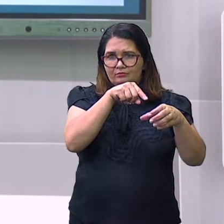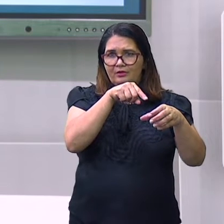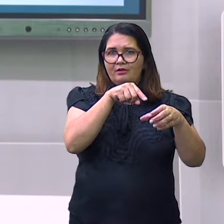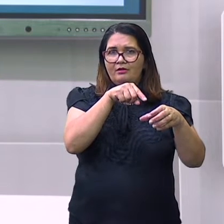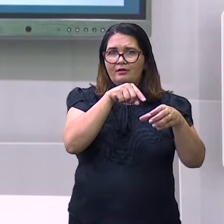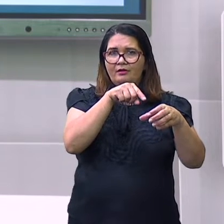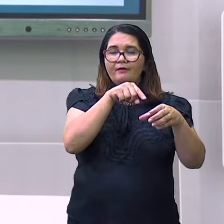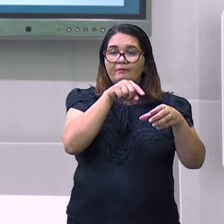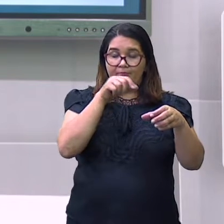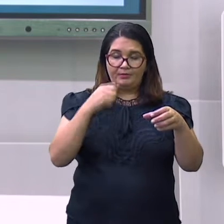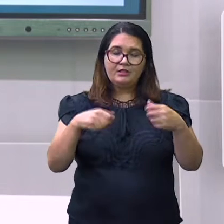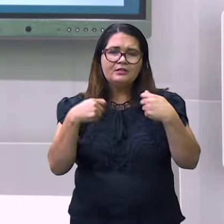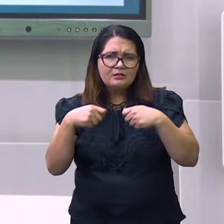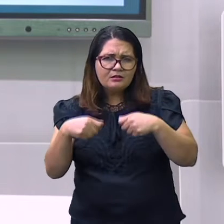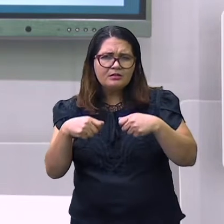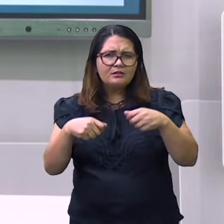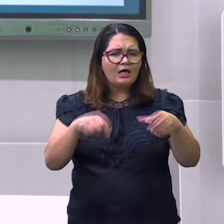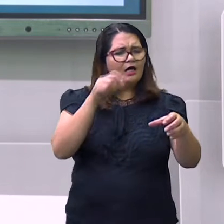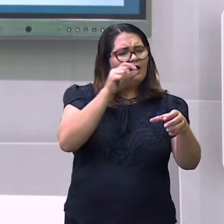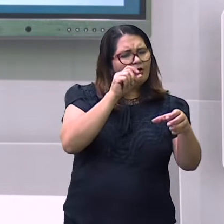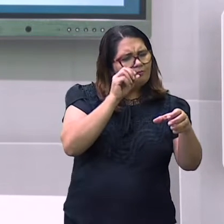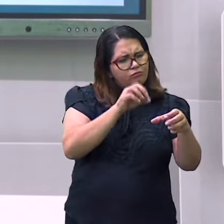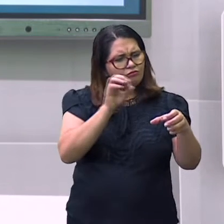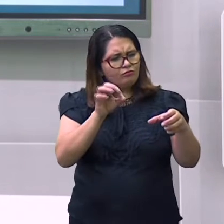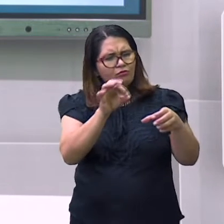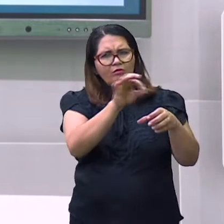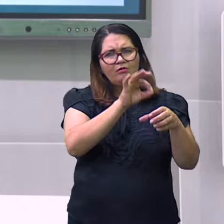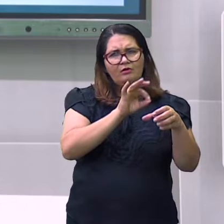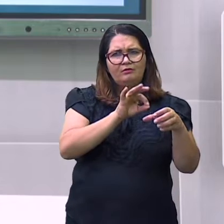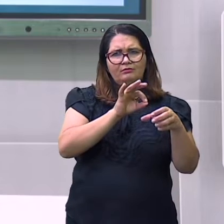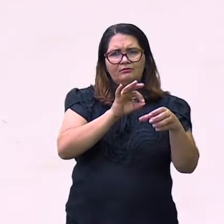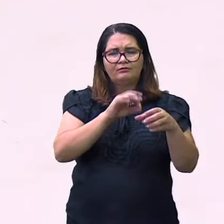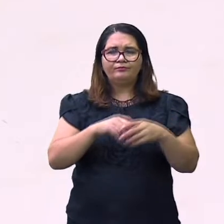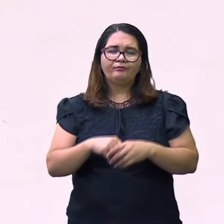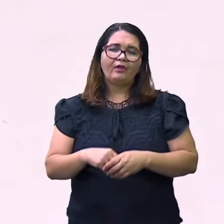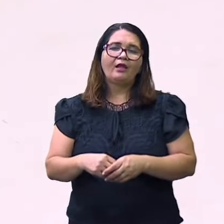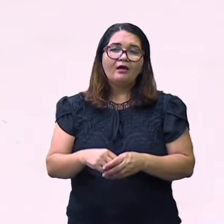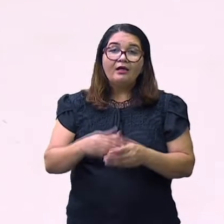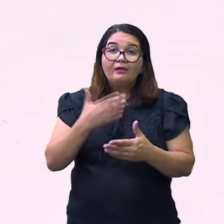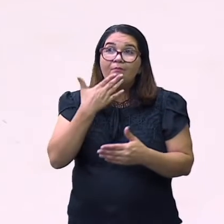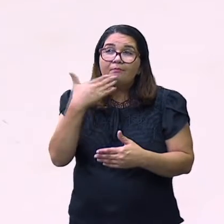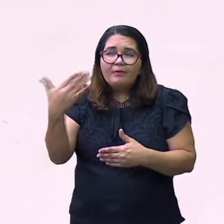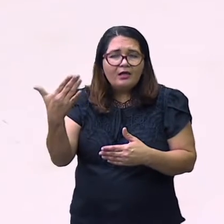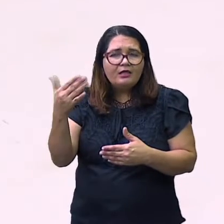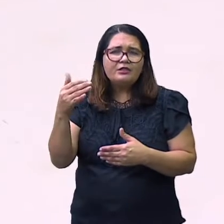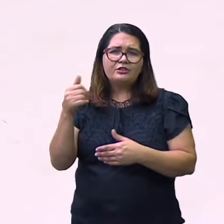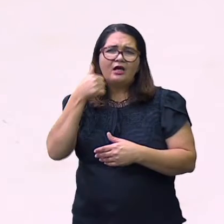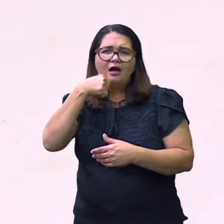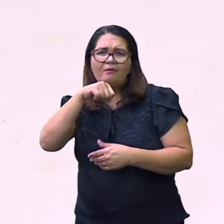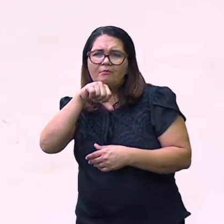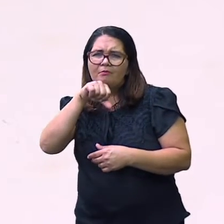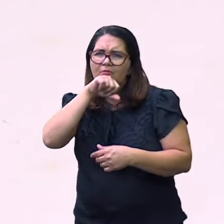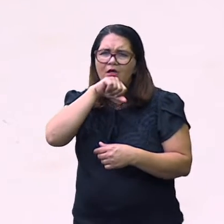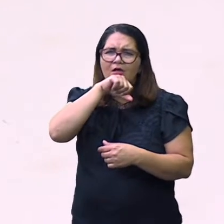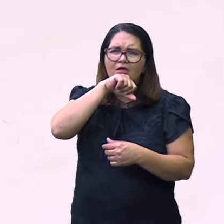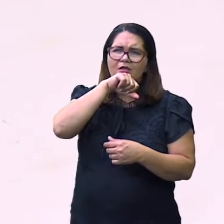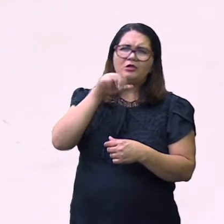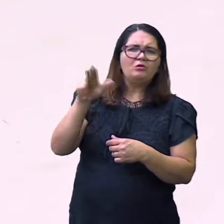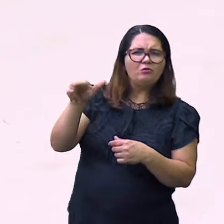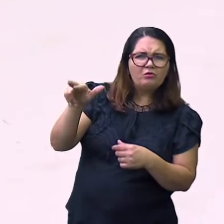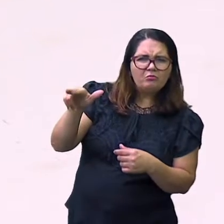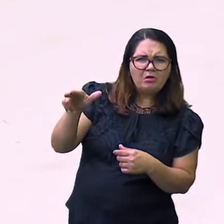casa. Peça ajuda ao papai, à mãe, né, para poder ajudar vocês a